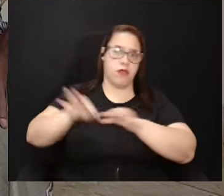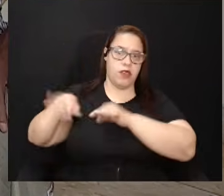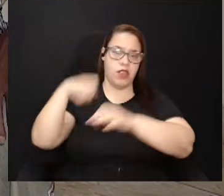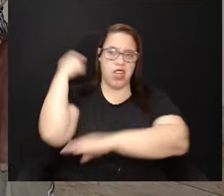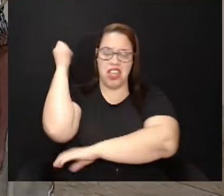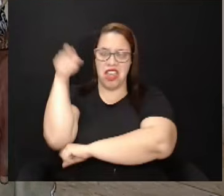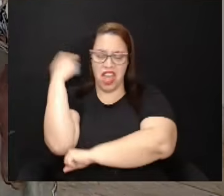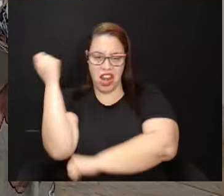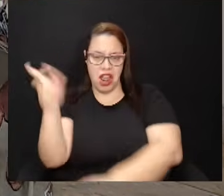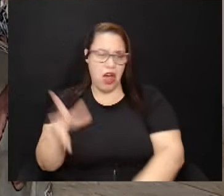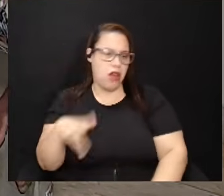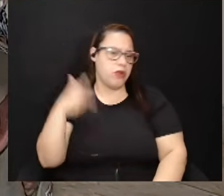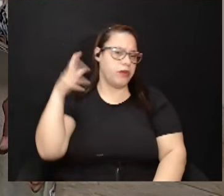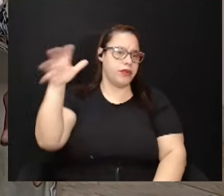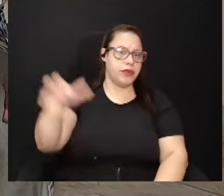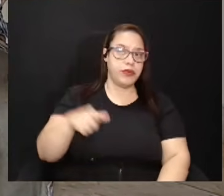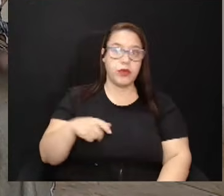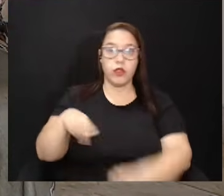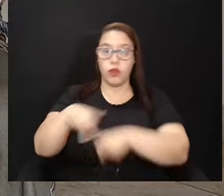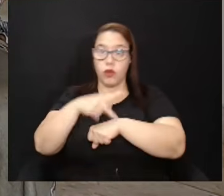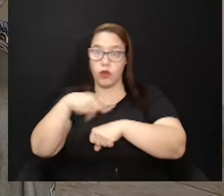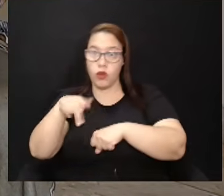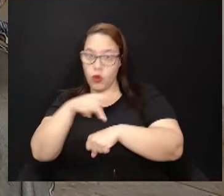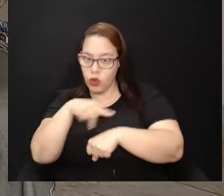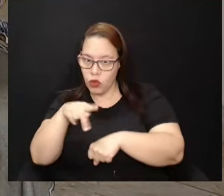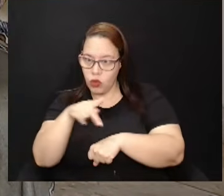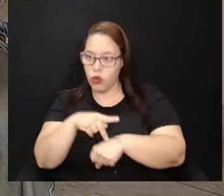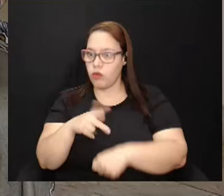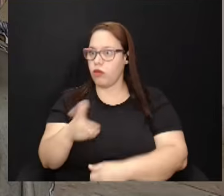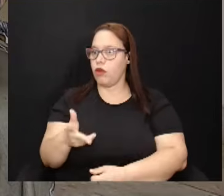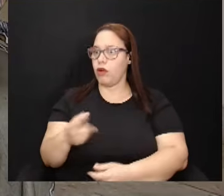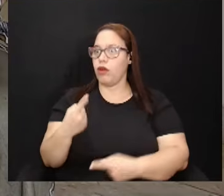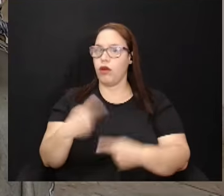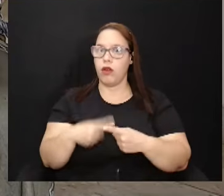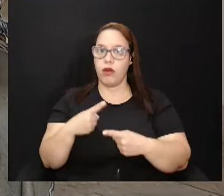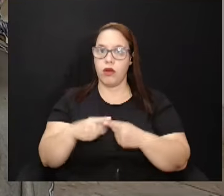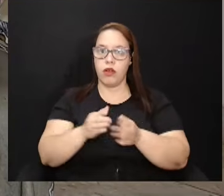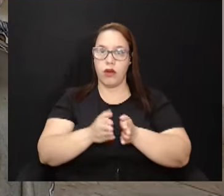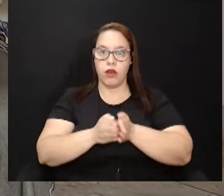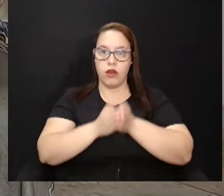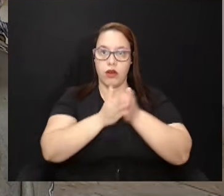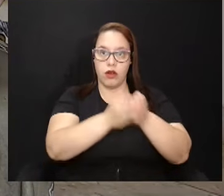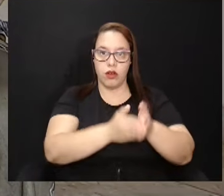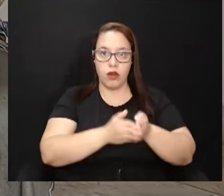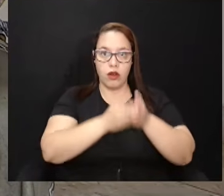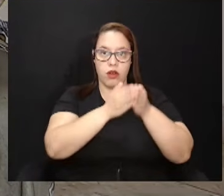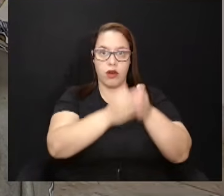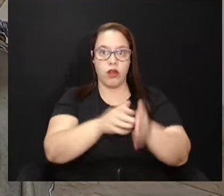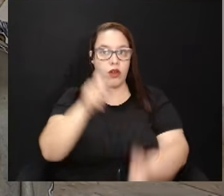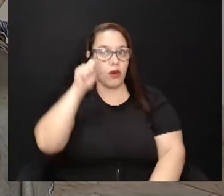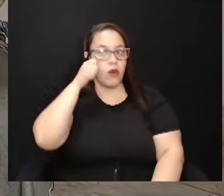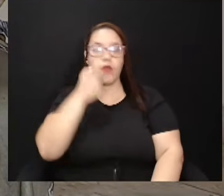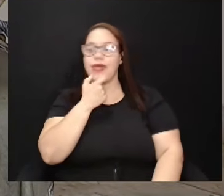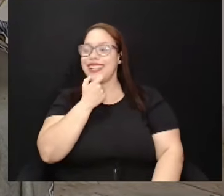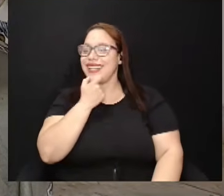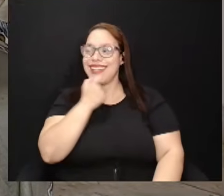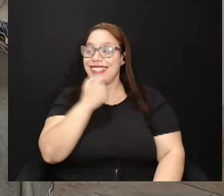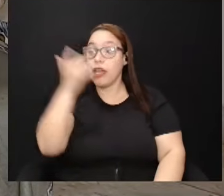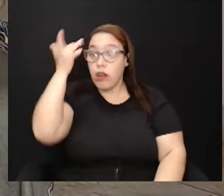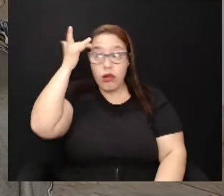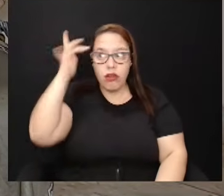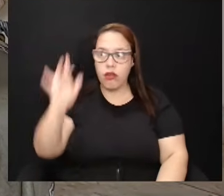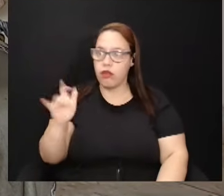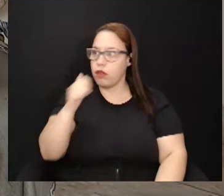outros países. Porque eu fazia o Navio Negreiro em inglês, mas eu não sabia que era